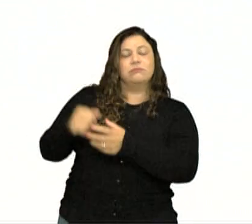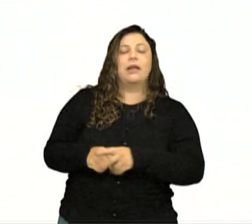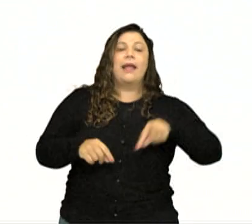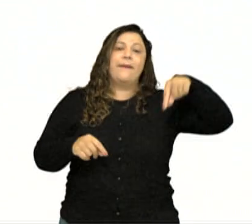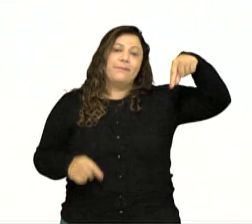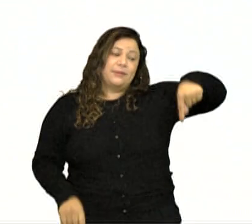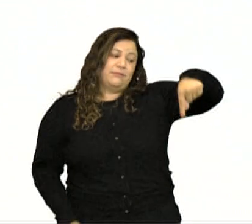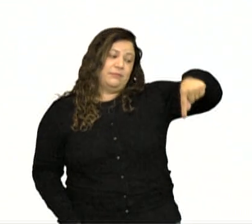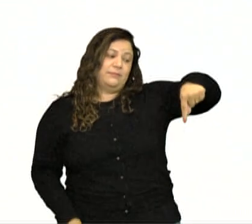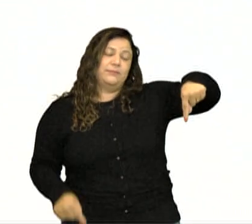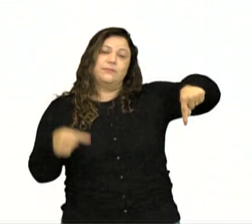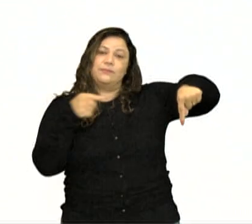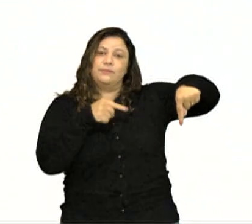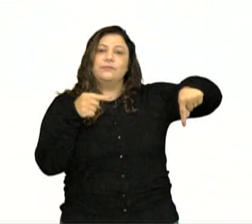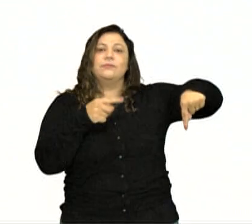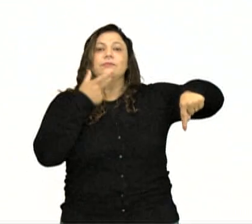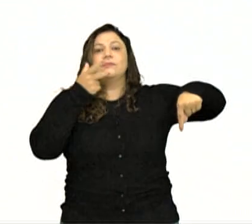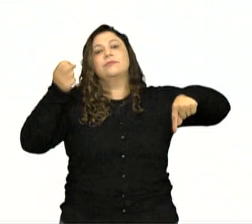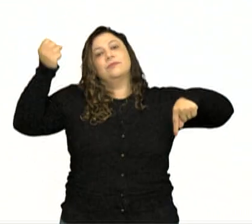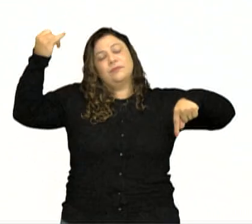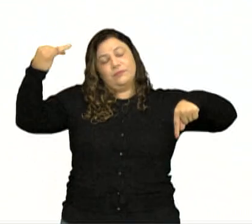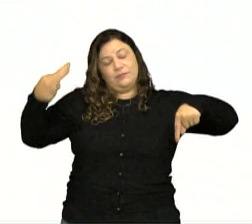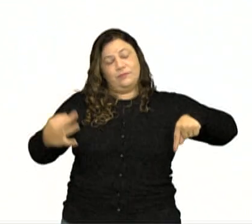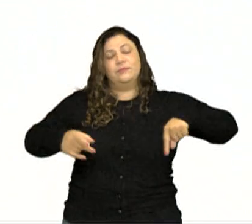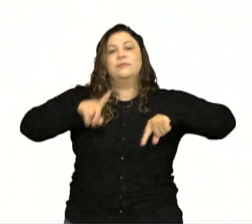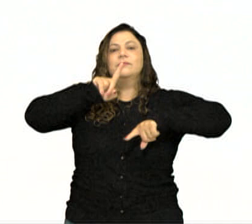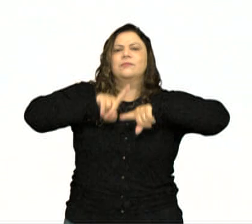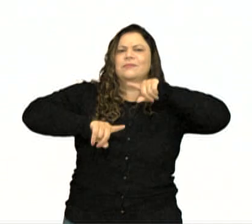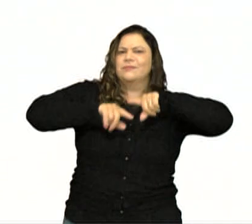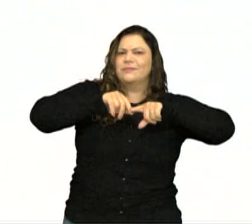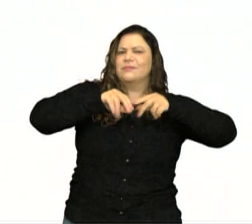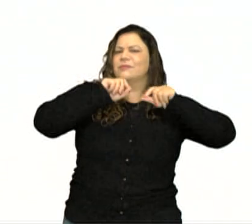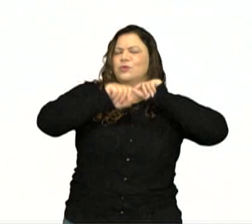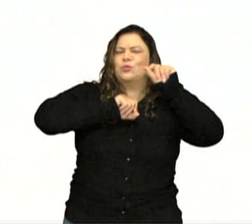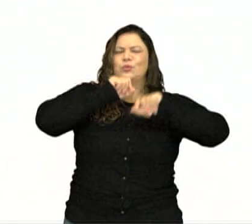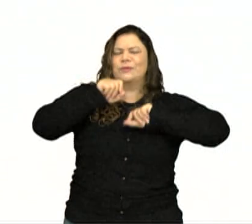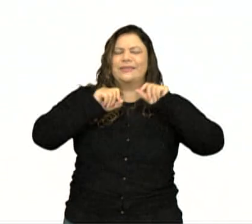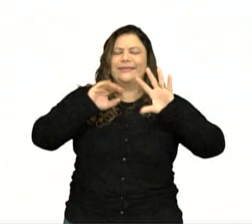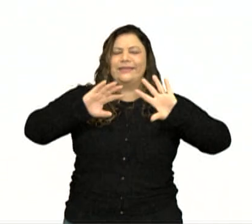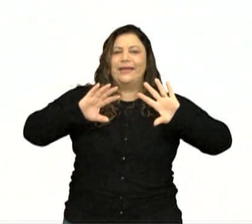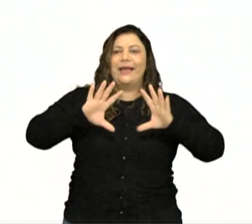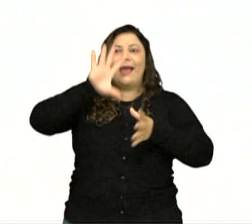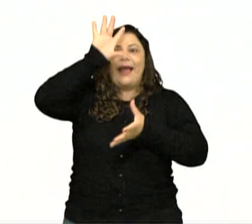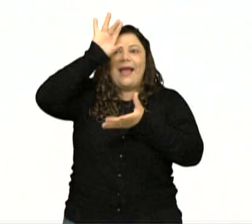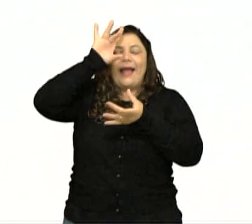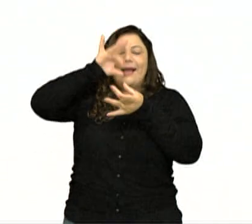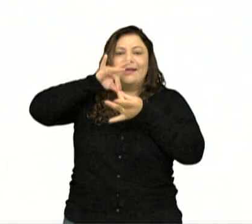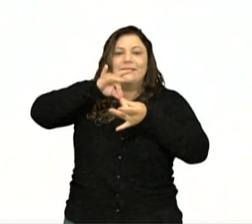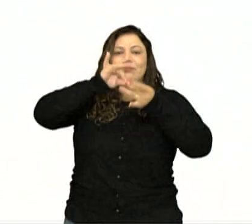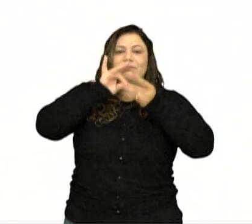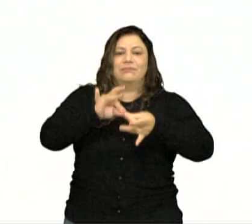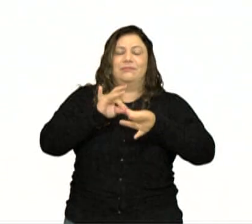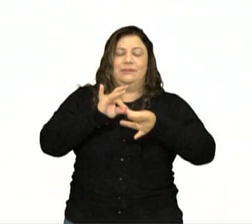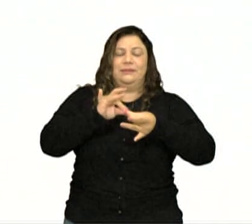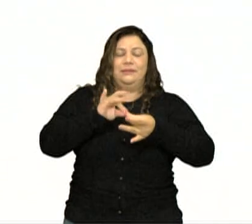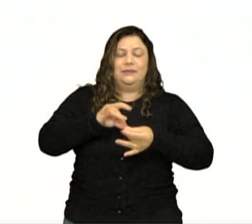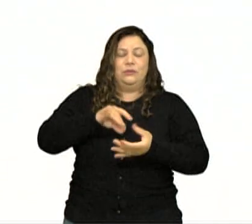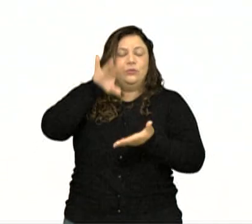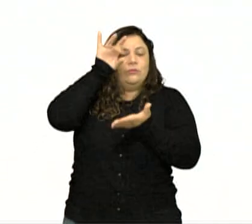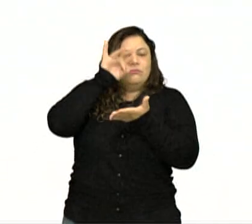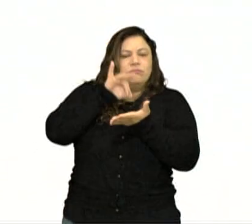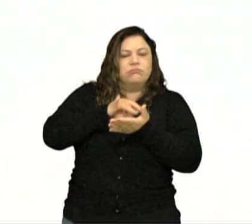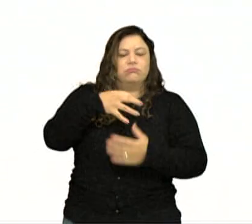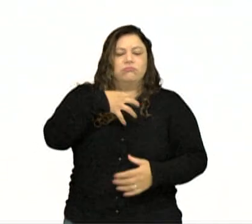baixo, basicamente ele está dizendo que a matéria também é importante, a realidade sensível, que o Platão chamaria